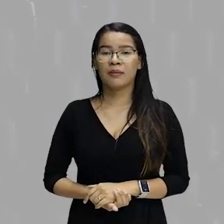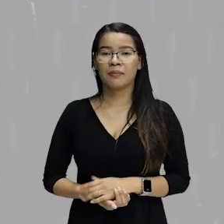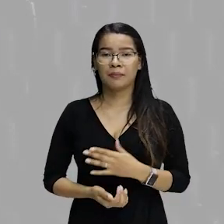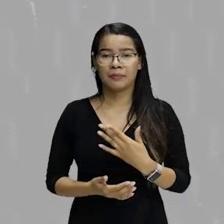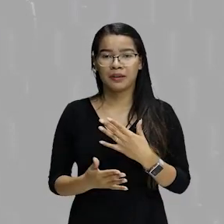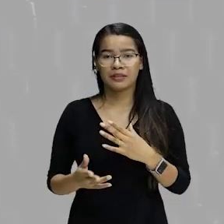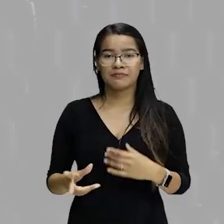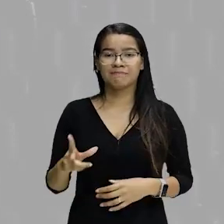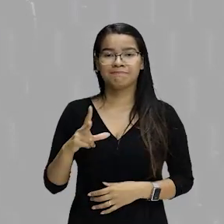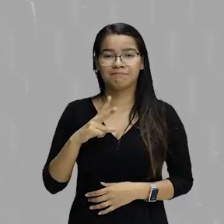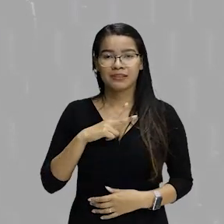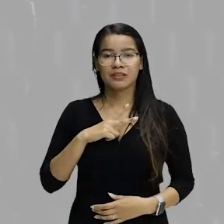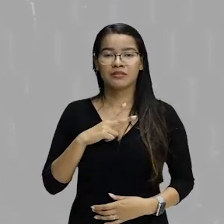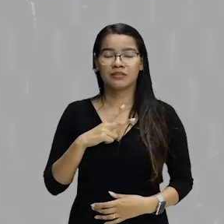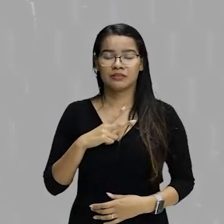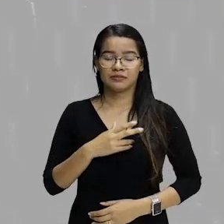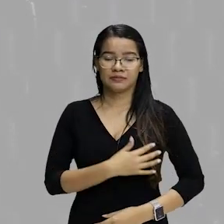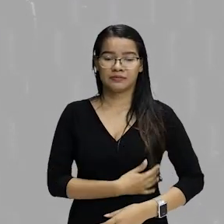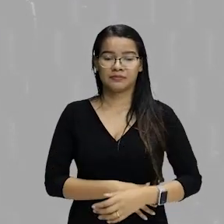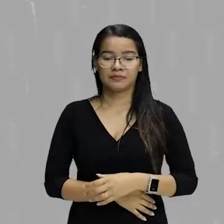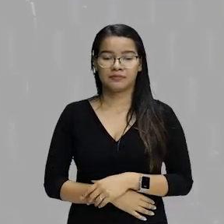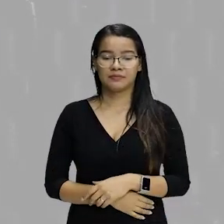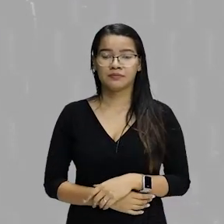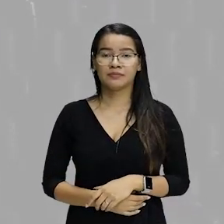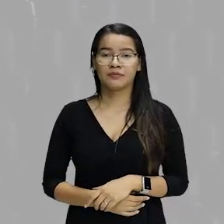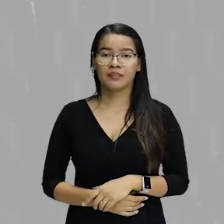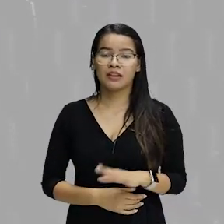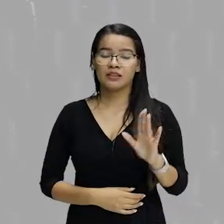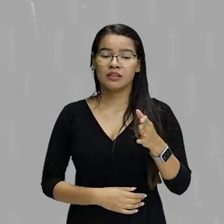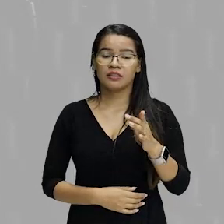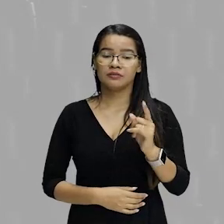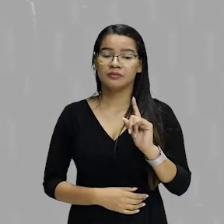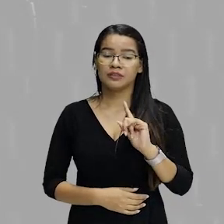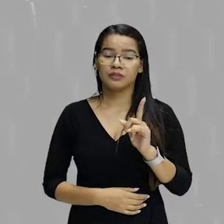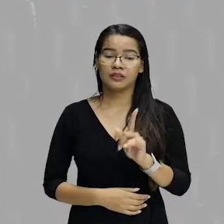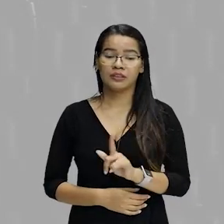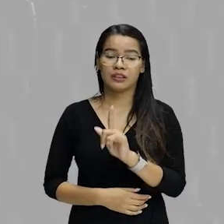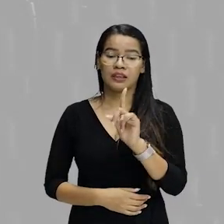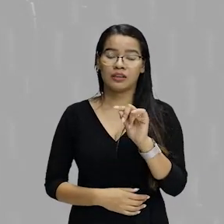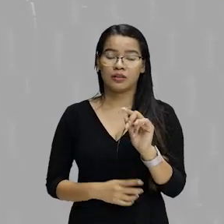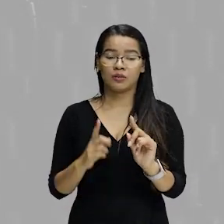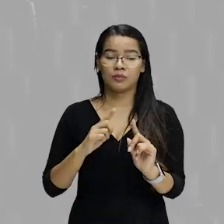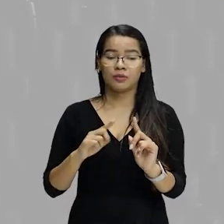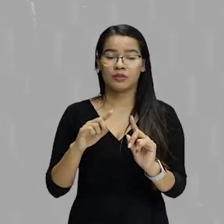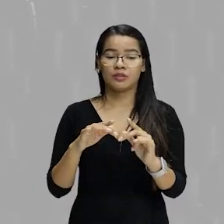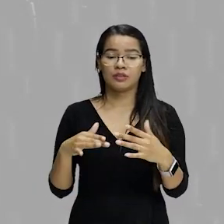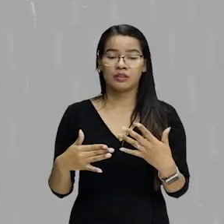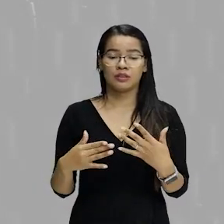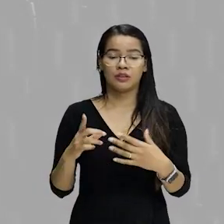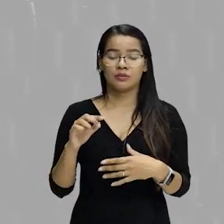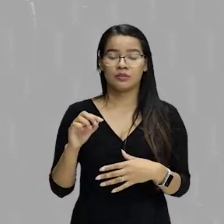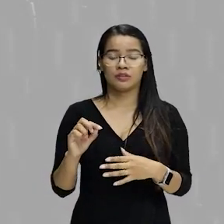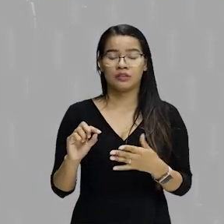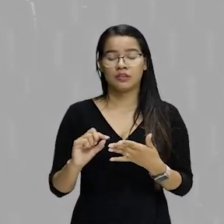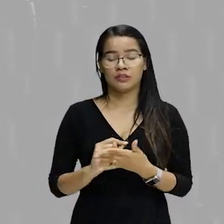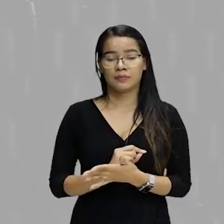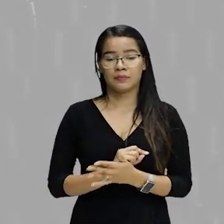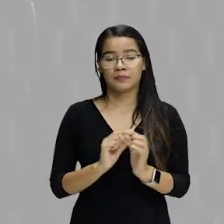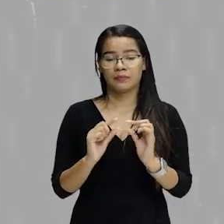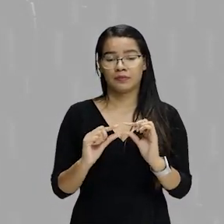pessoal, tá bom? E o texto não literário é o texto objetivo. Então, um texto escrito em versos, um